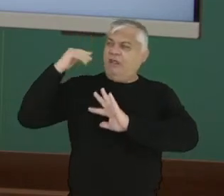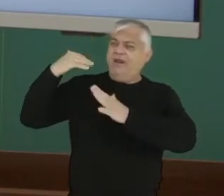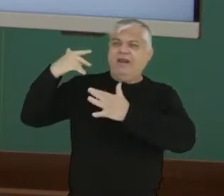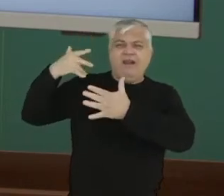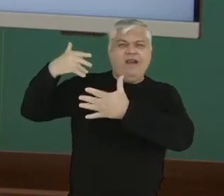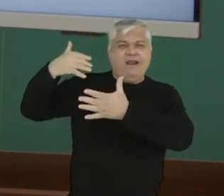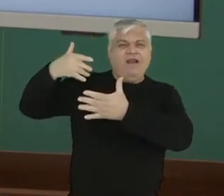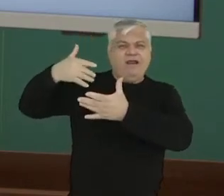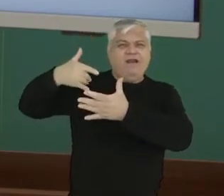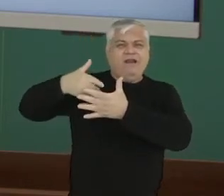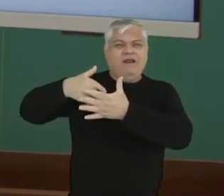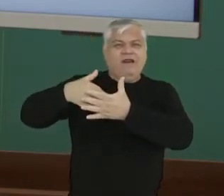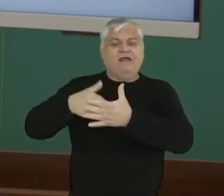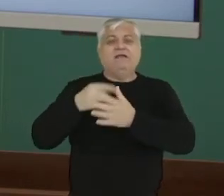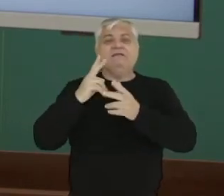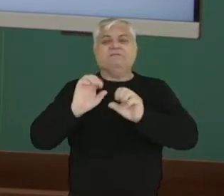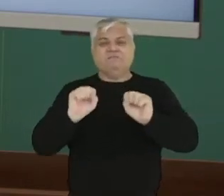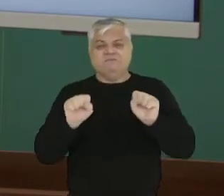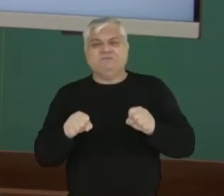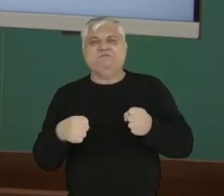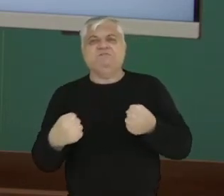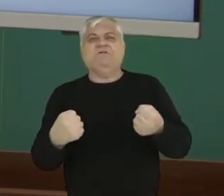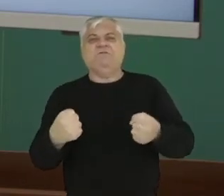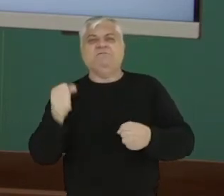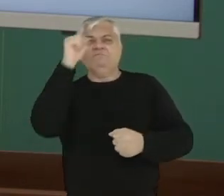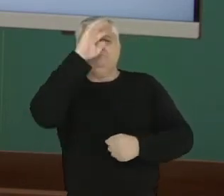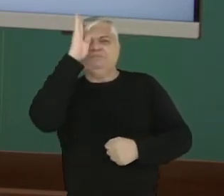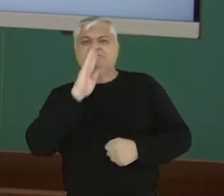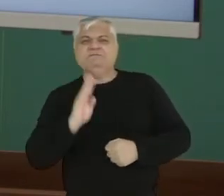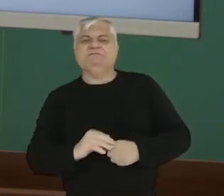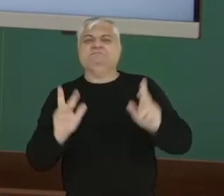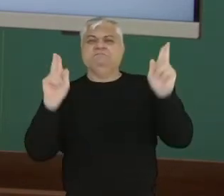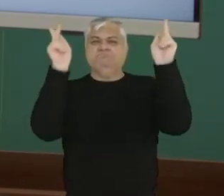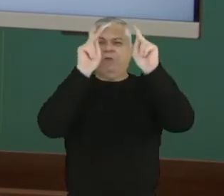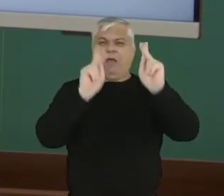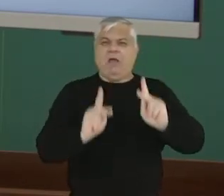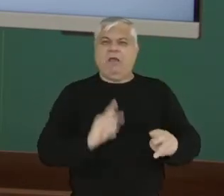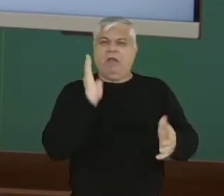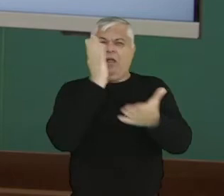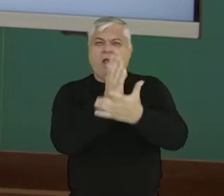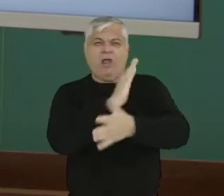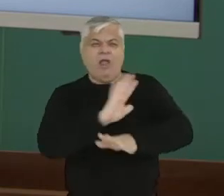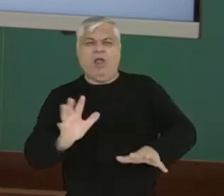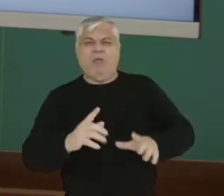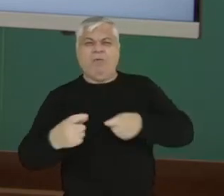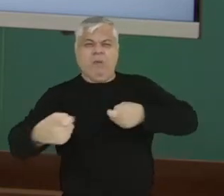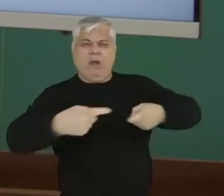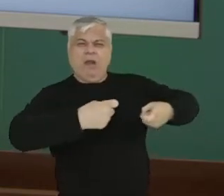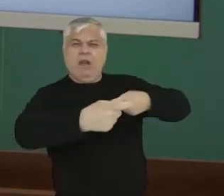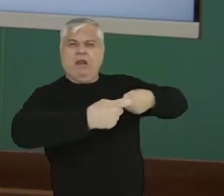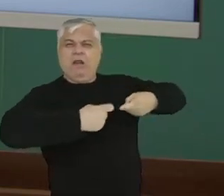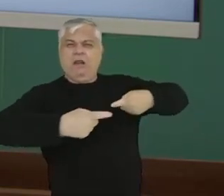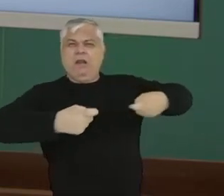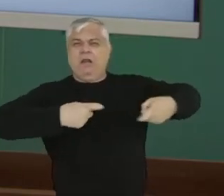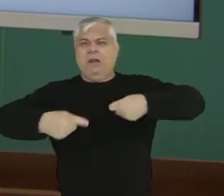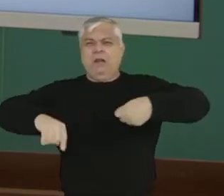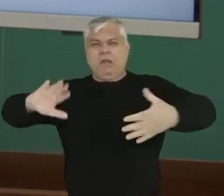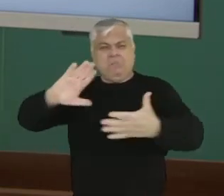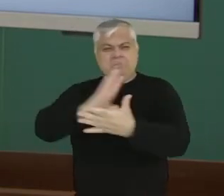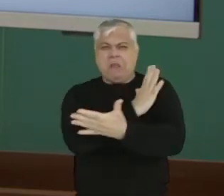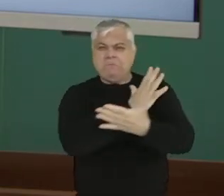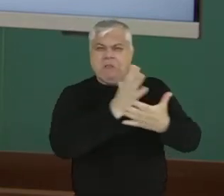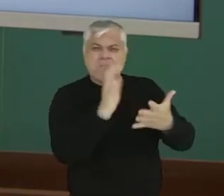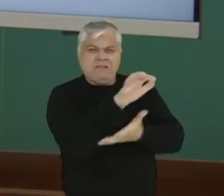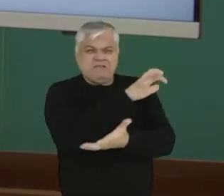a unidade territorial do Brasil ao pôr fim a essas revoltas, algumas delas, né, de cunhos